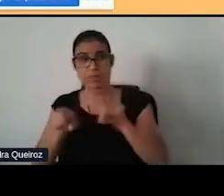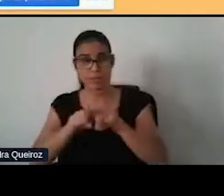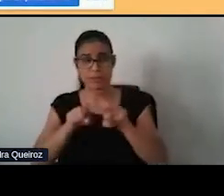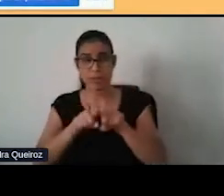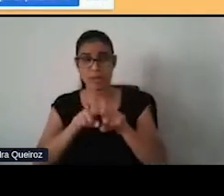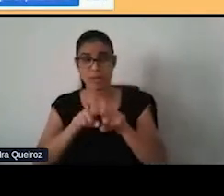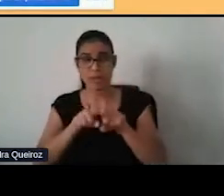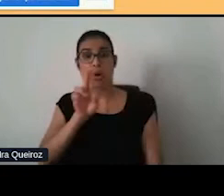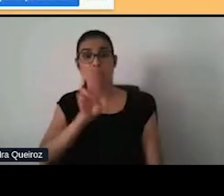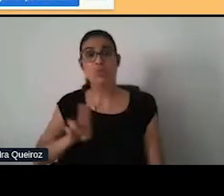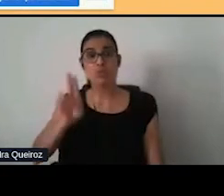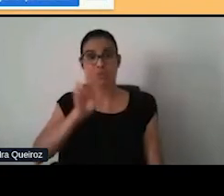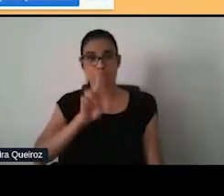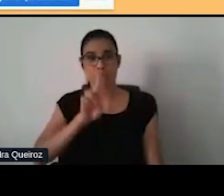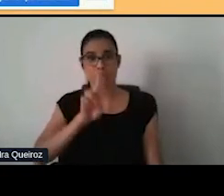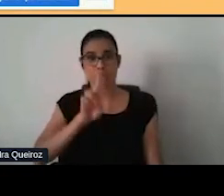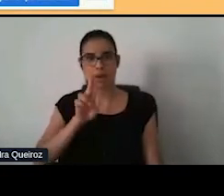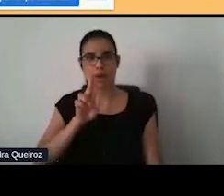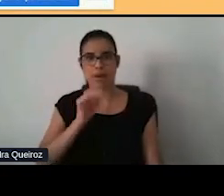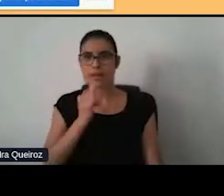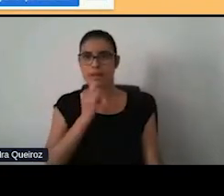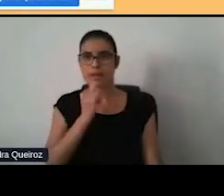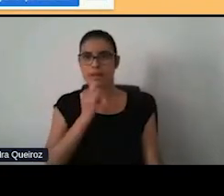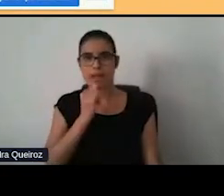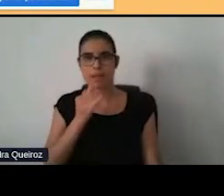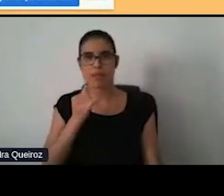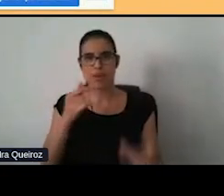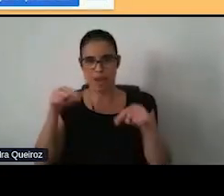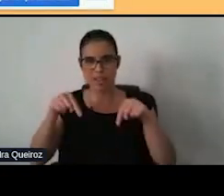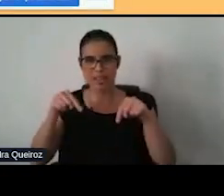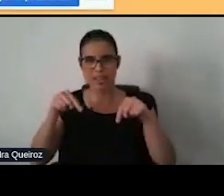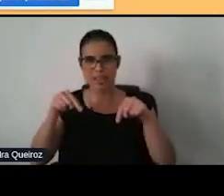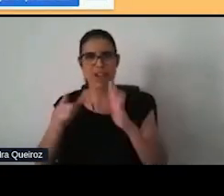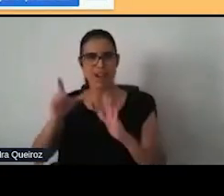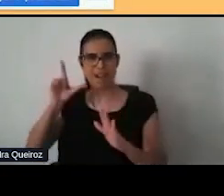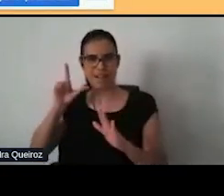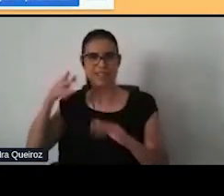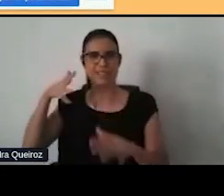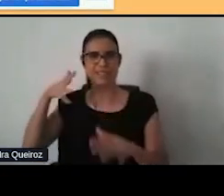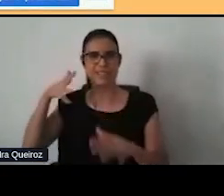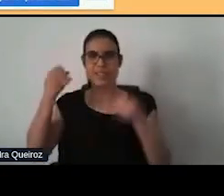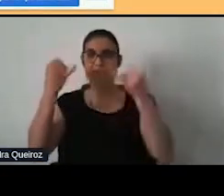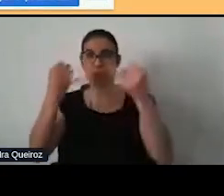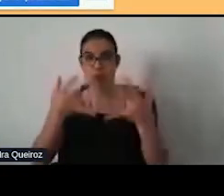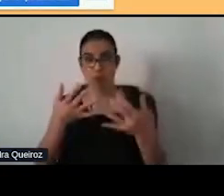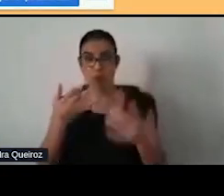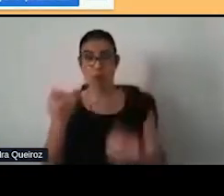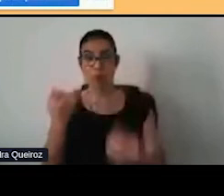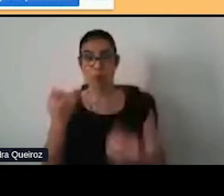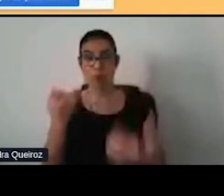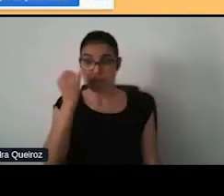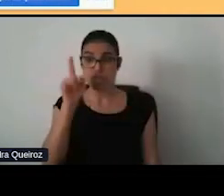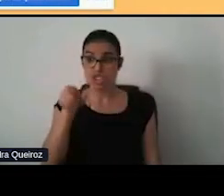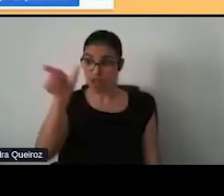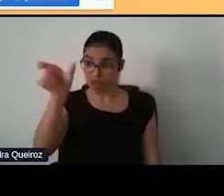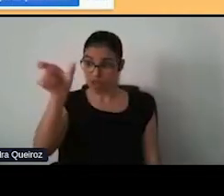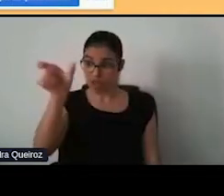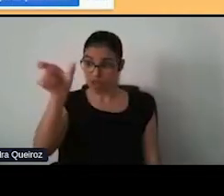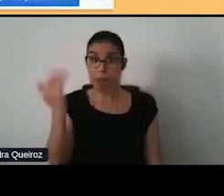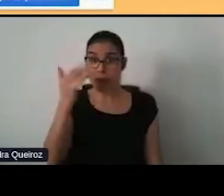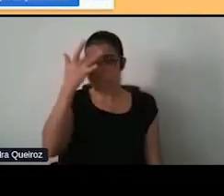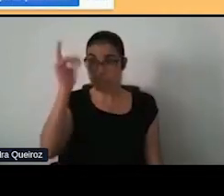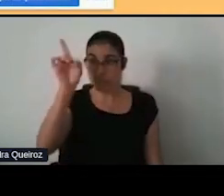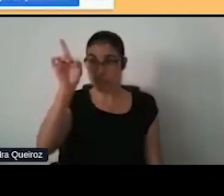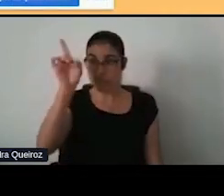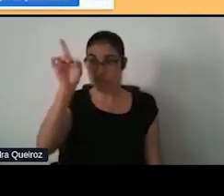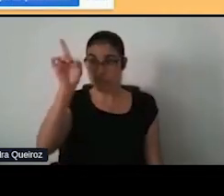com as ferramentas, como o pessoal estava até falando anteriormente. O ideal é que uma pessoa própria, PCD, teste essas